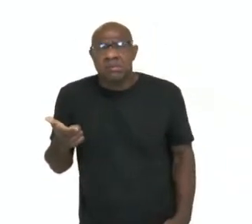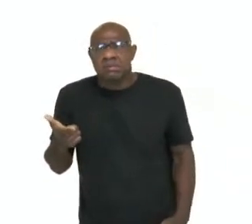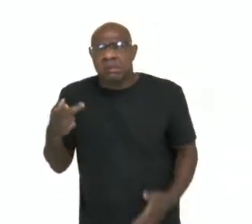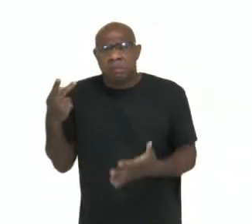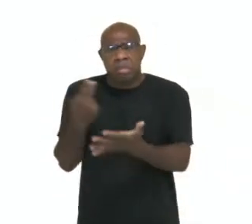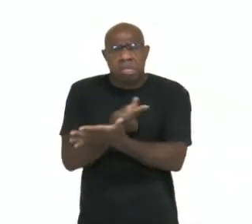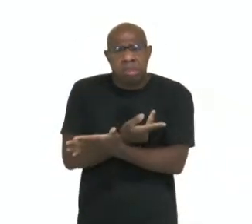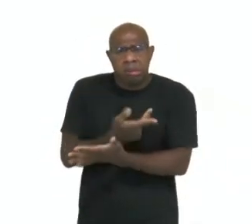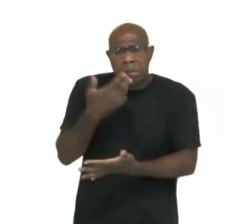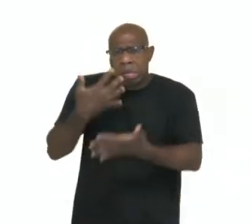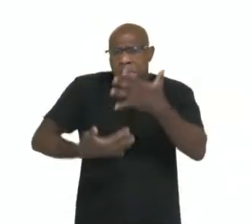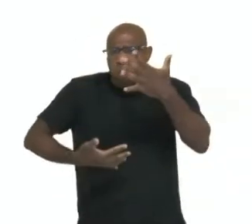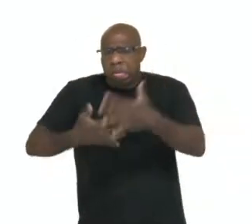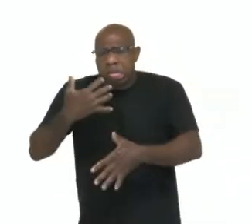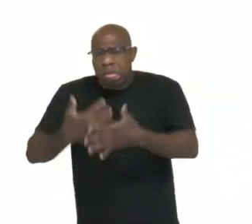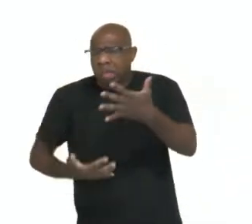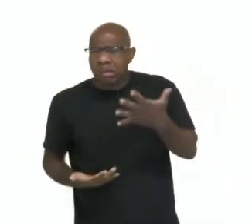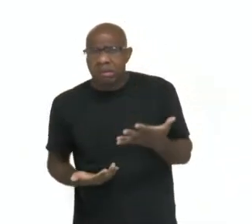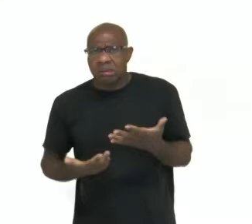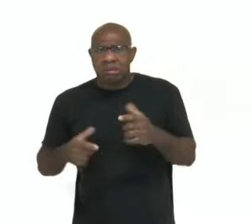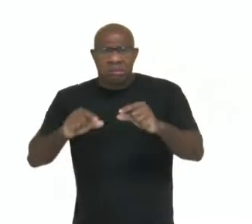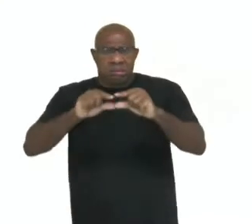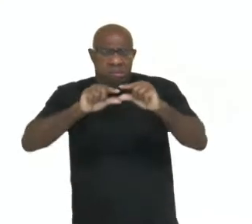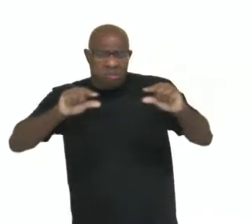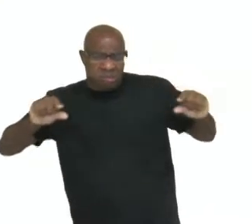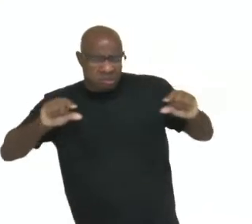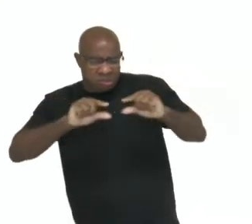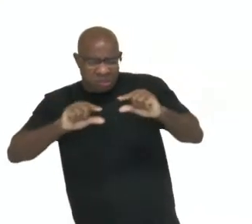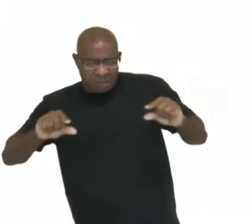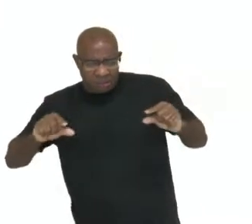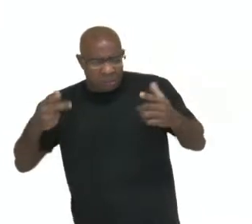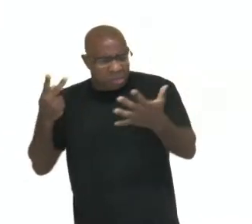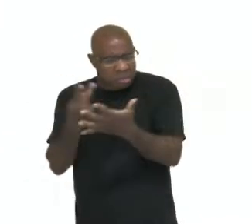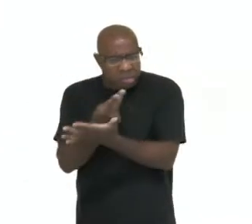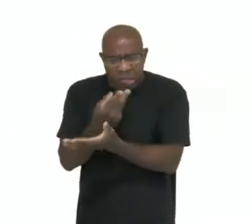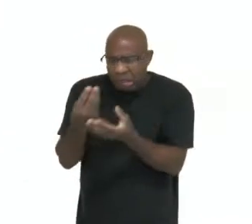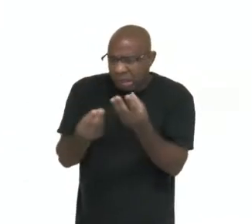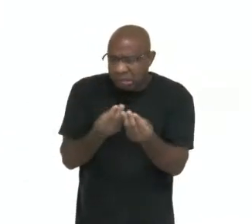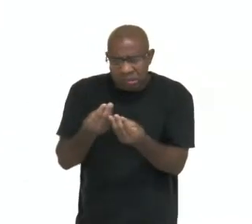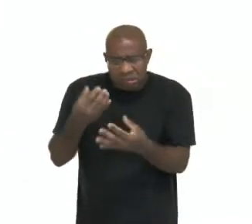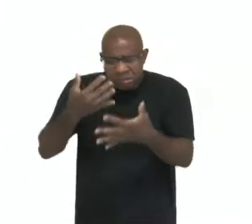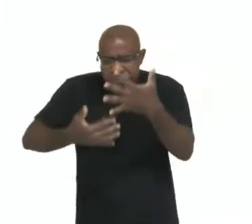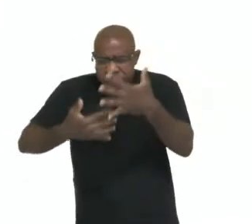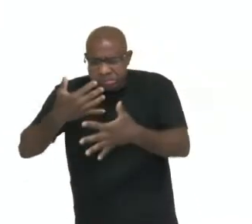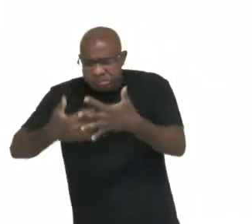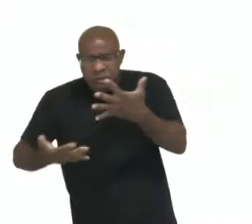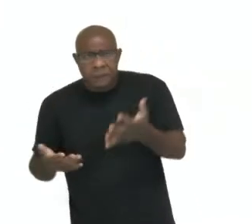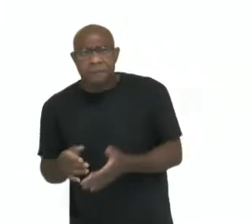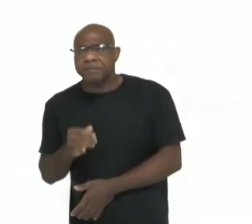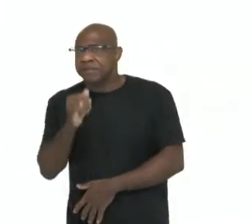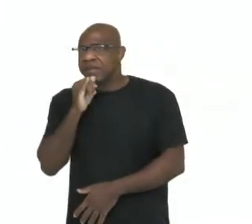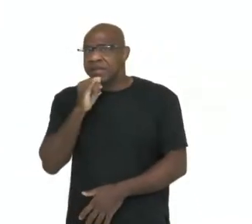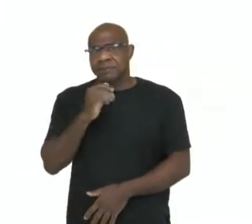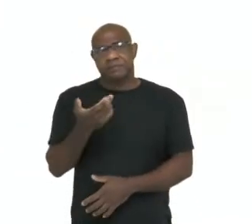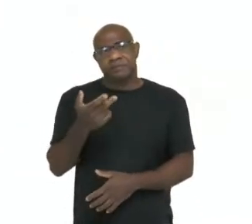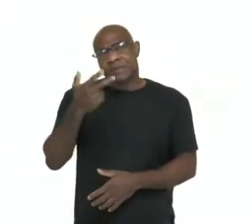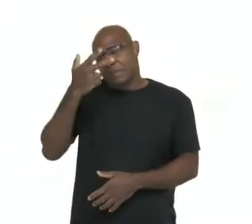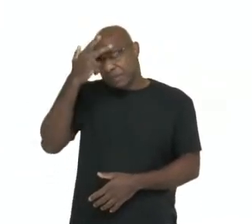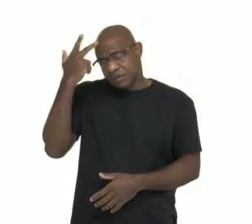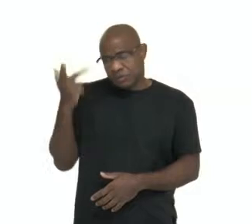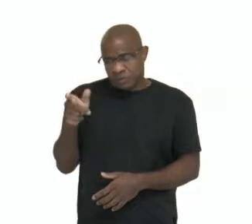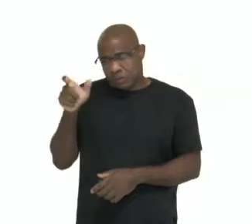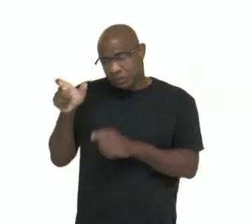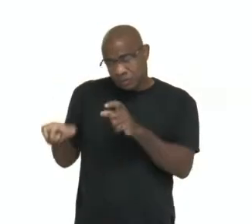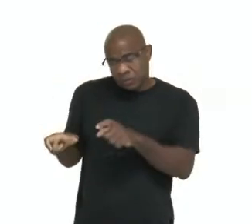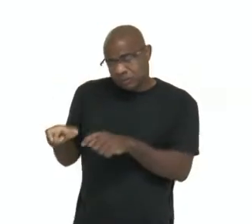não está exatamente no contexto ali. Olha só, né? Então, como por exemplo, né? Uma pessoa lamentando a morte de um ente